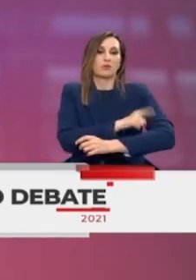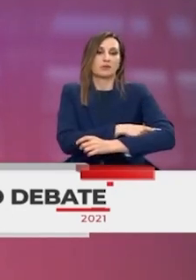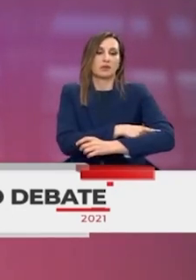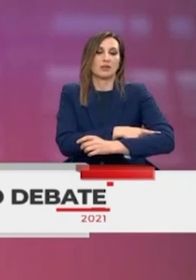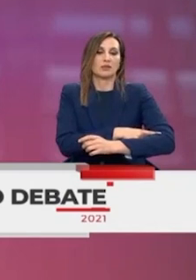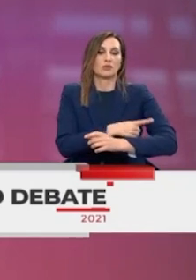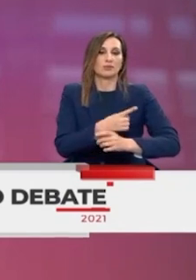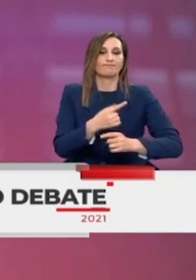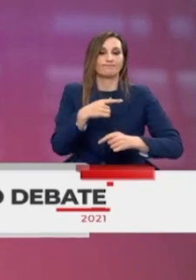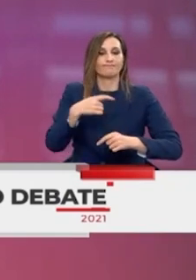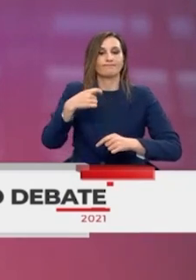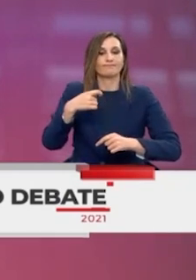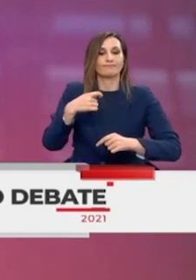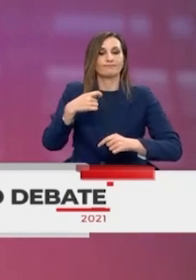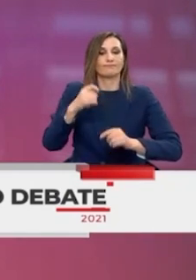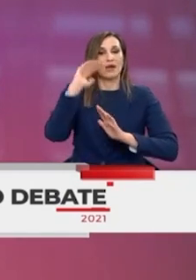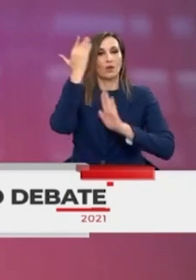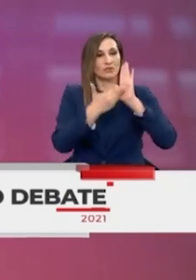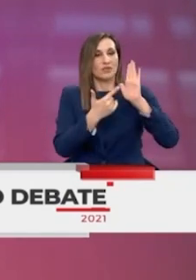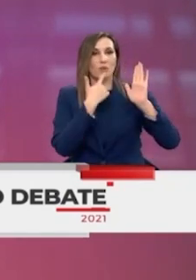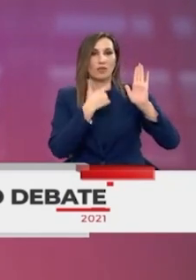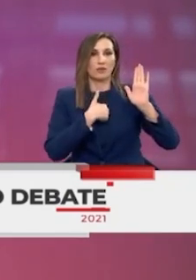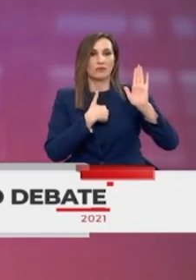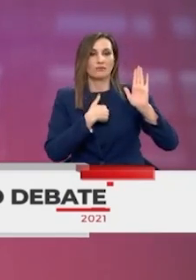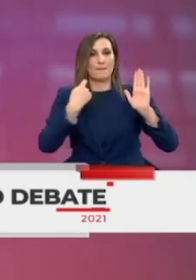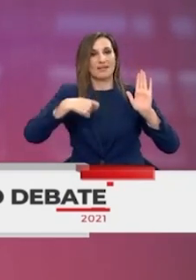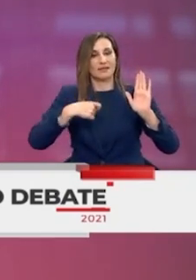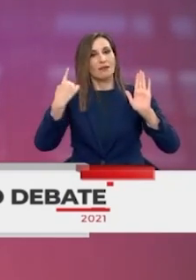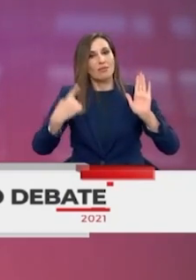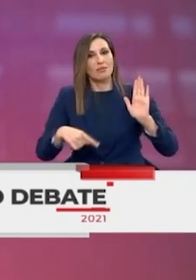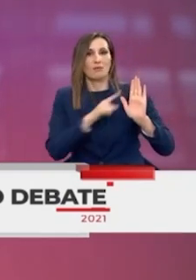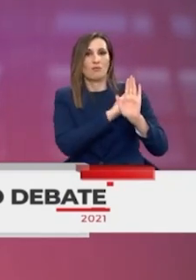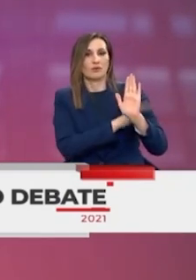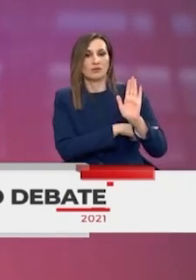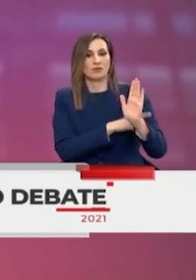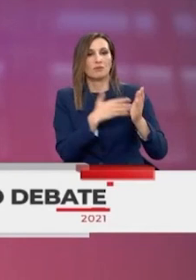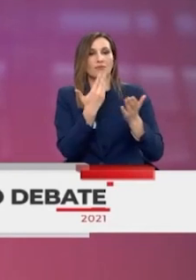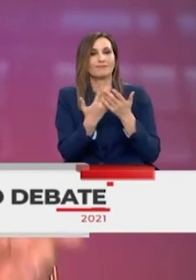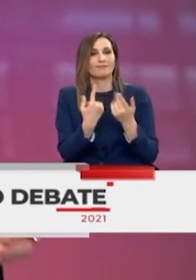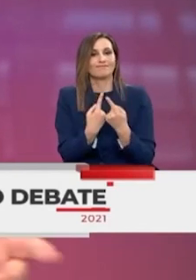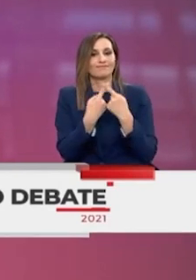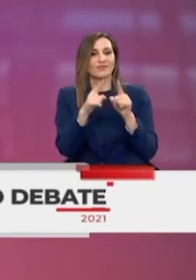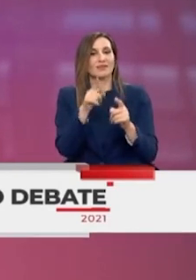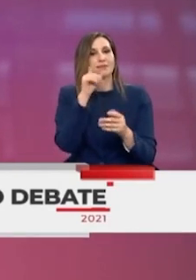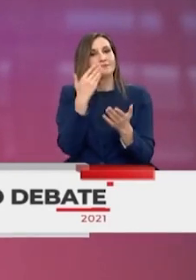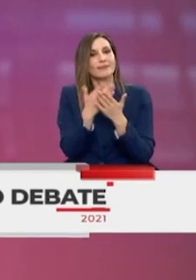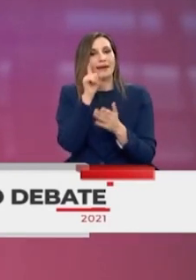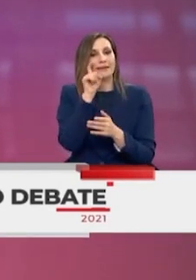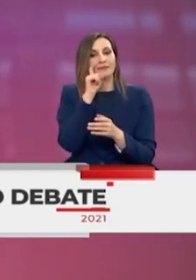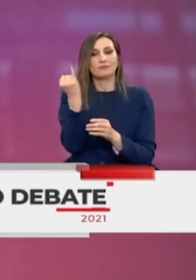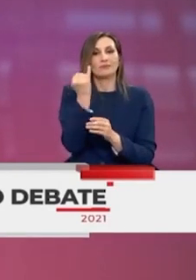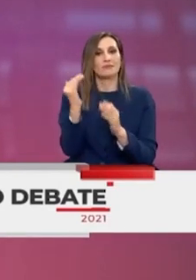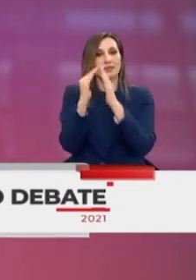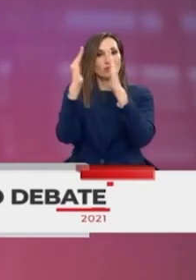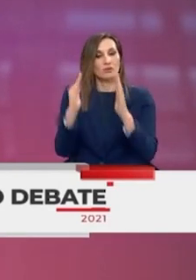são confiados pela Constituição da República ao Presidente, à Presidente, para que faça a diferença, garantindo que, de facto, as